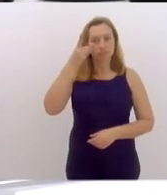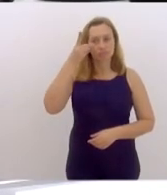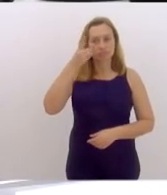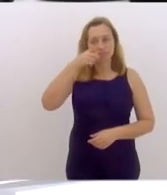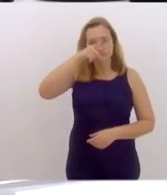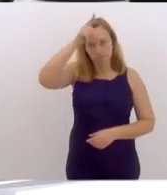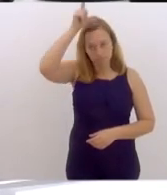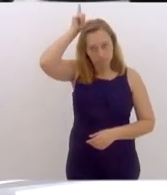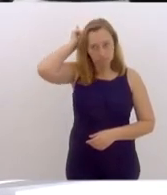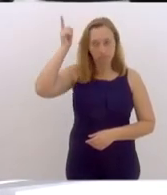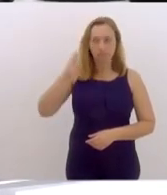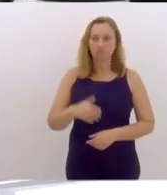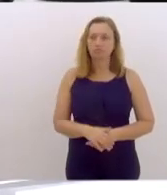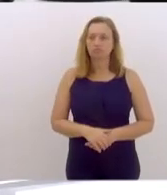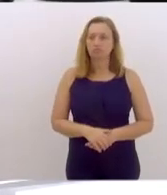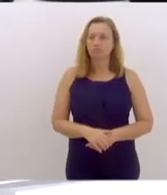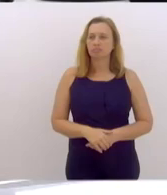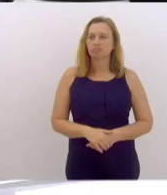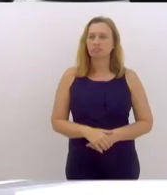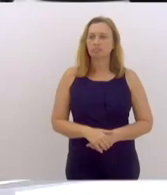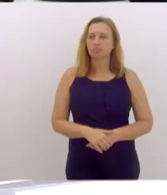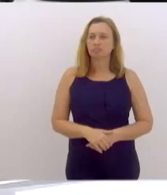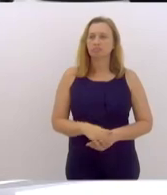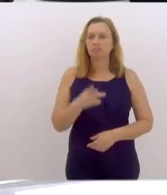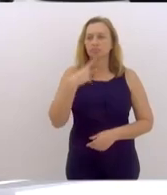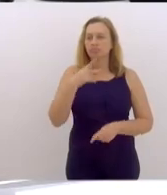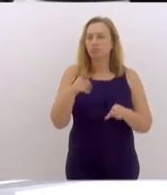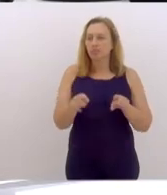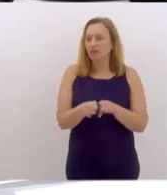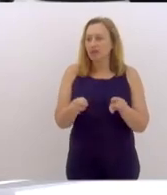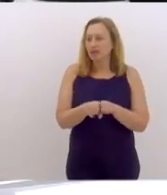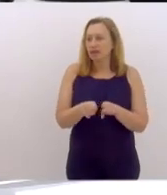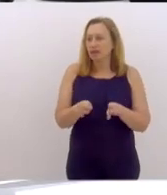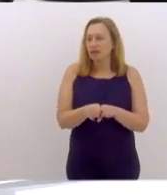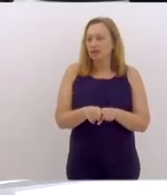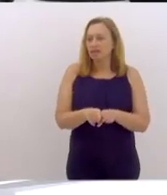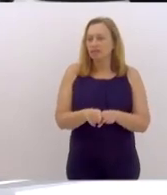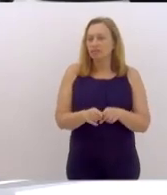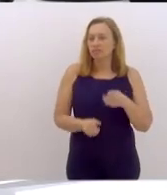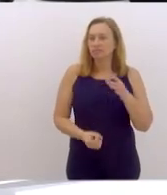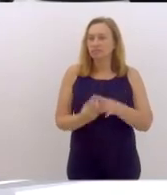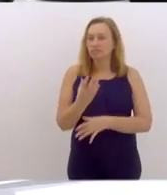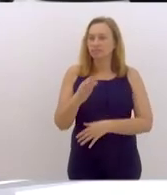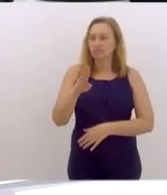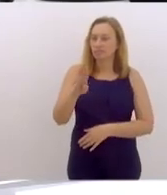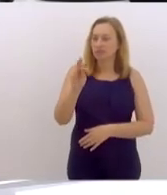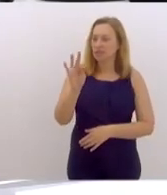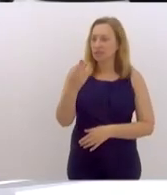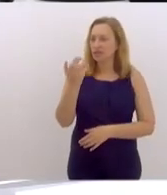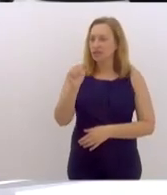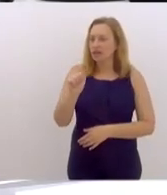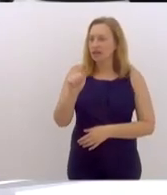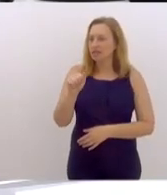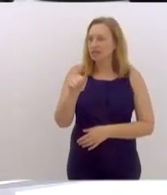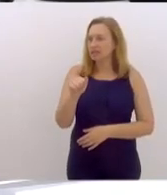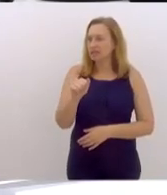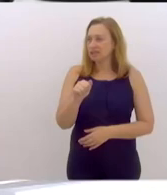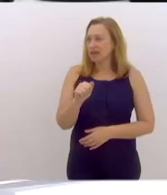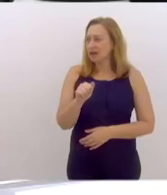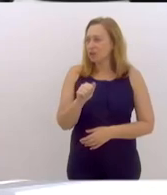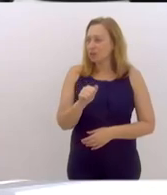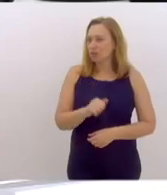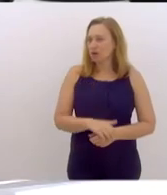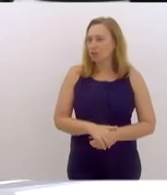esse cronograma Oi e fala também sobre a recriação do batalhão Ferroviário que é super importante